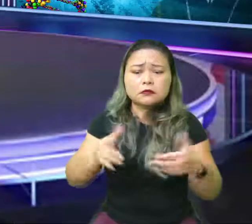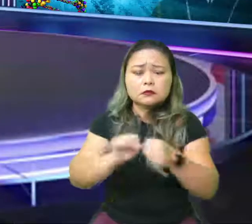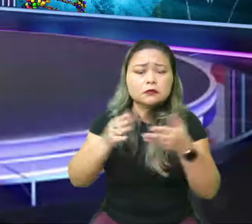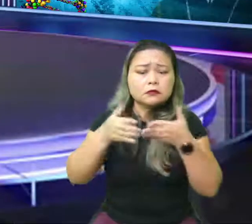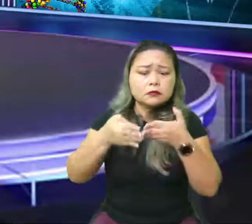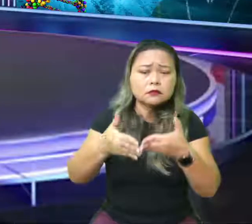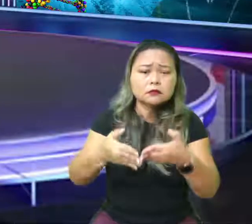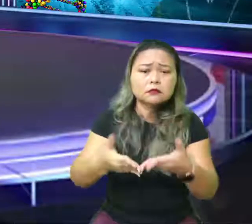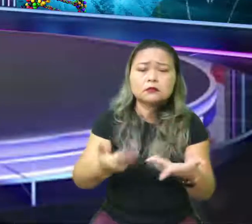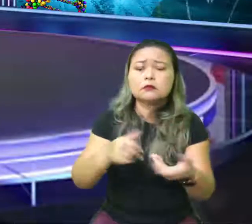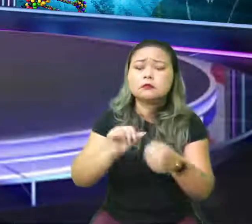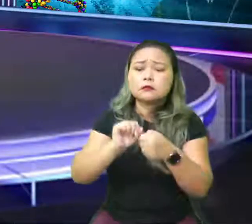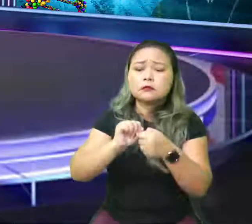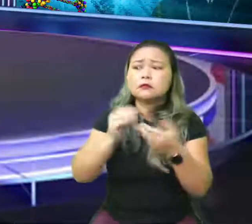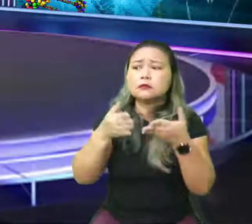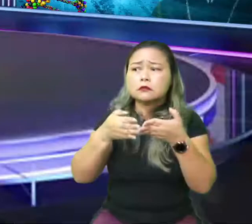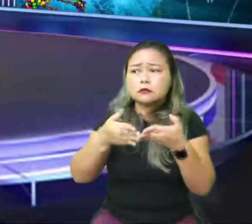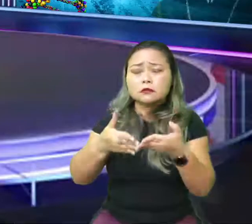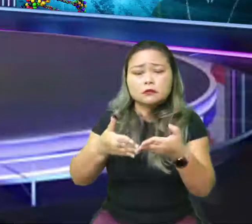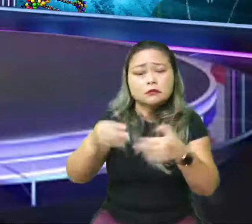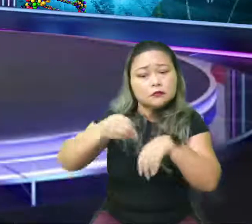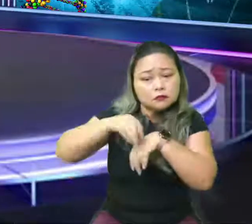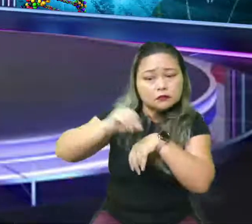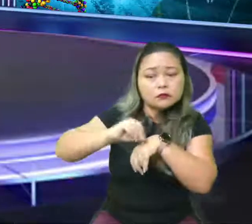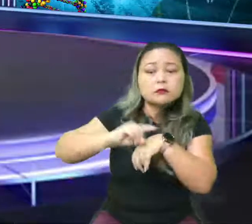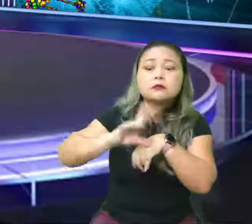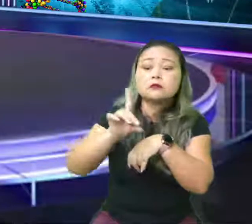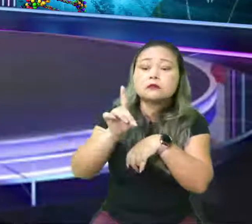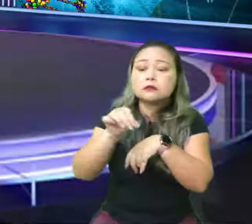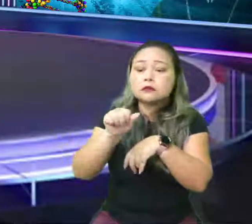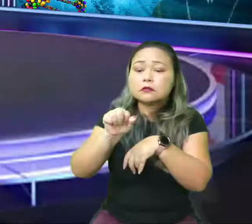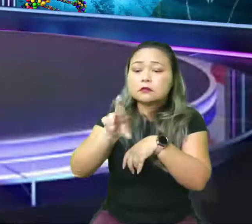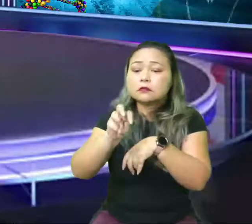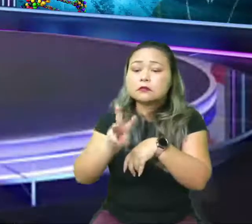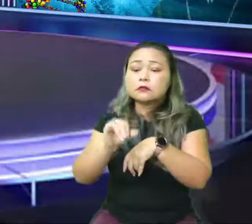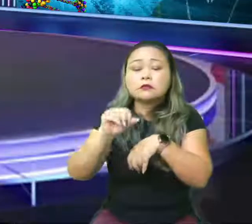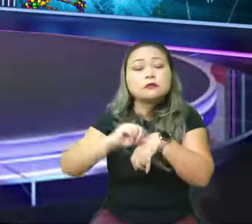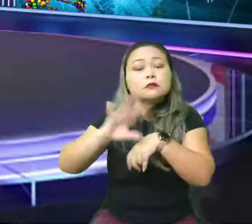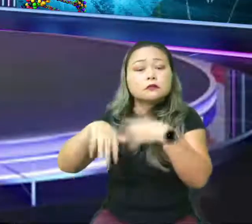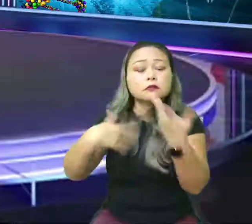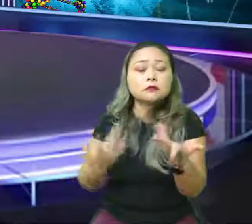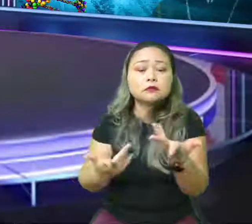navio, chamado Beagle. Tá? Só um spoiler da historinha de Darwin, né? E aí,